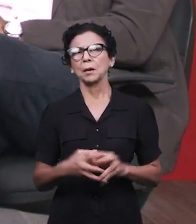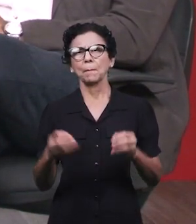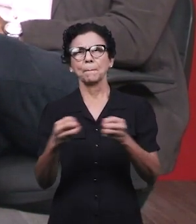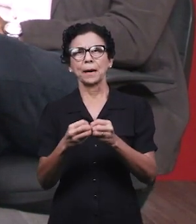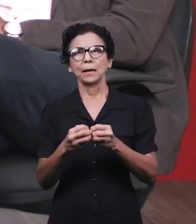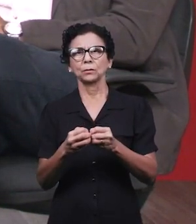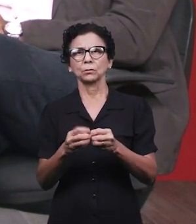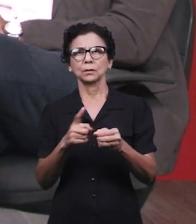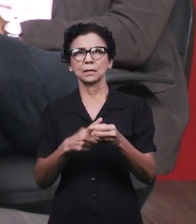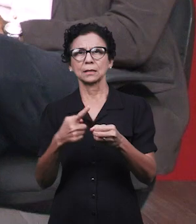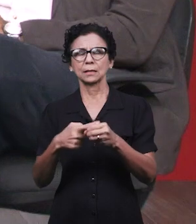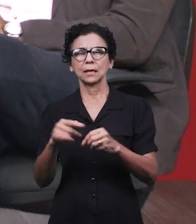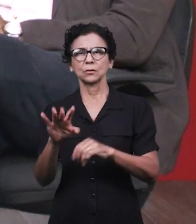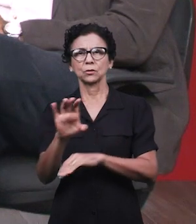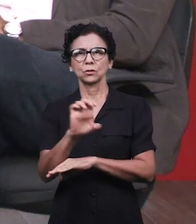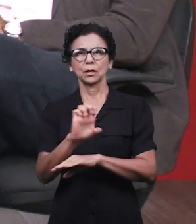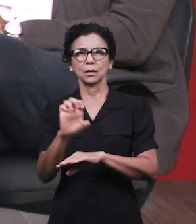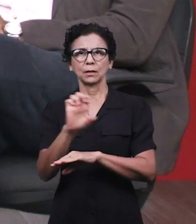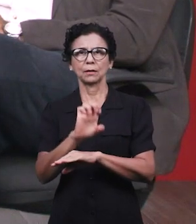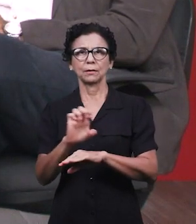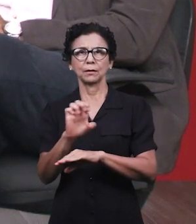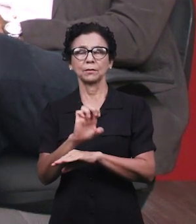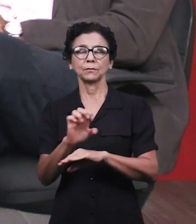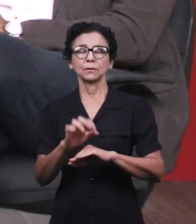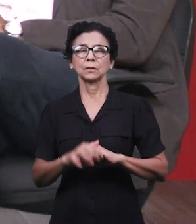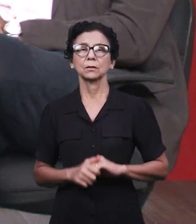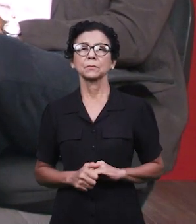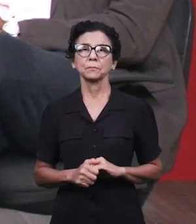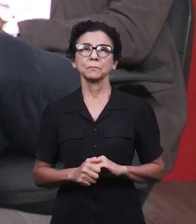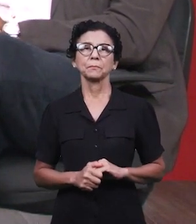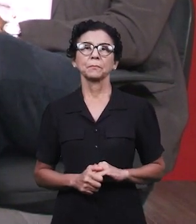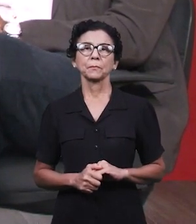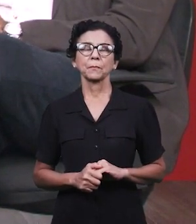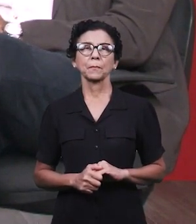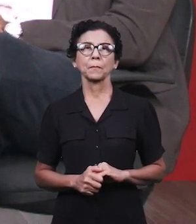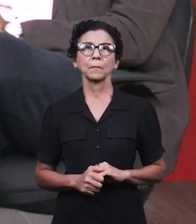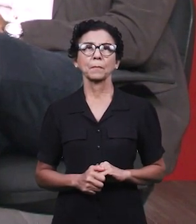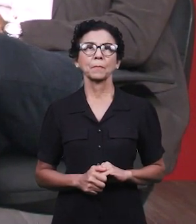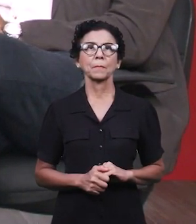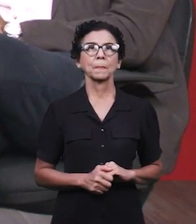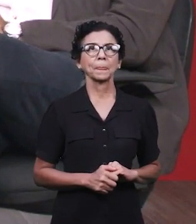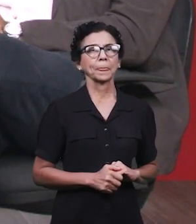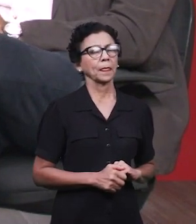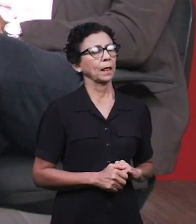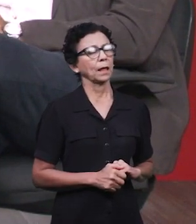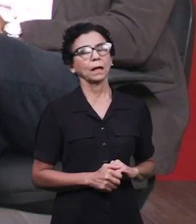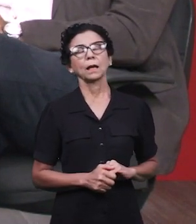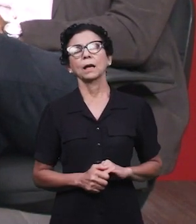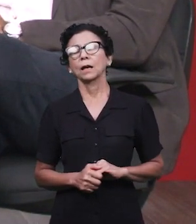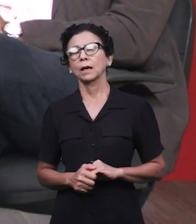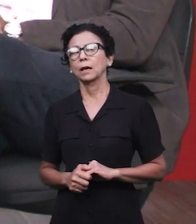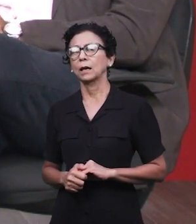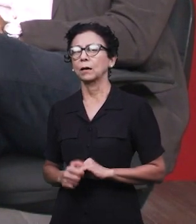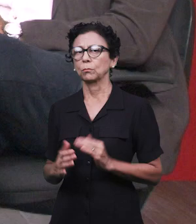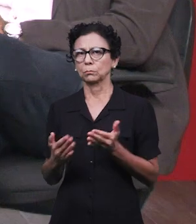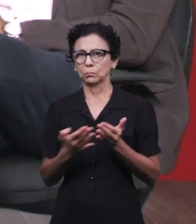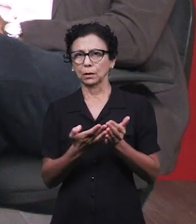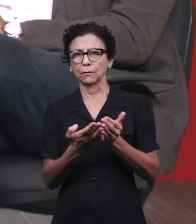e esse tipo de comércio. Então, ali de Sidom, eles